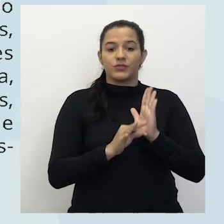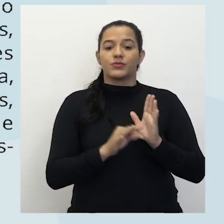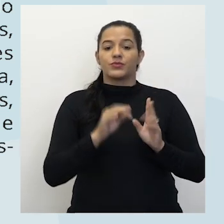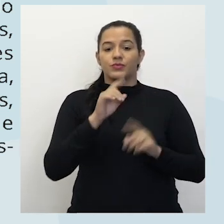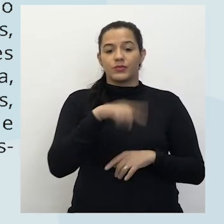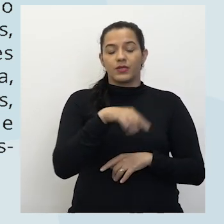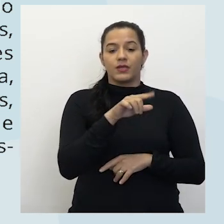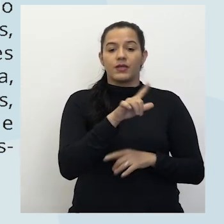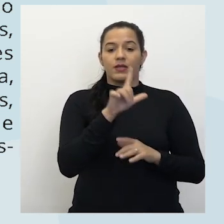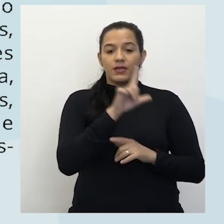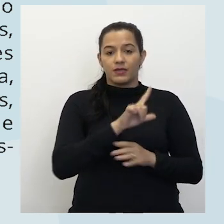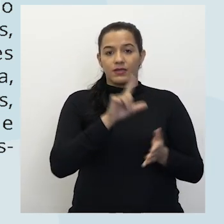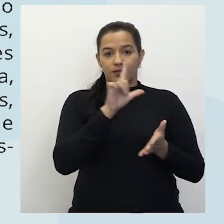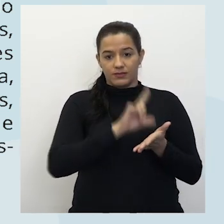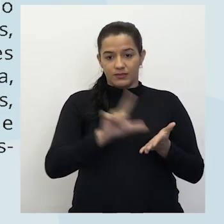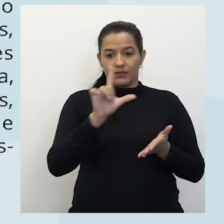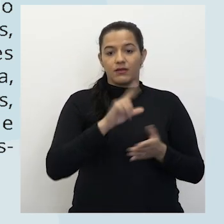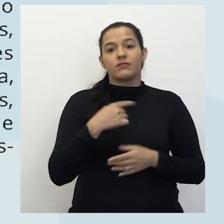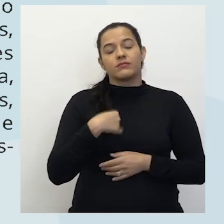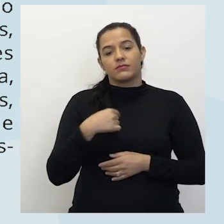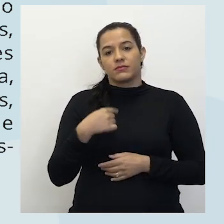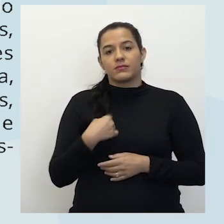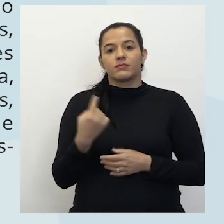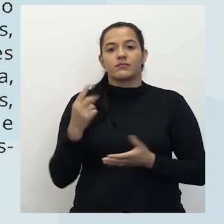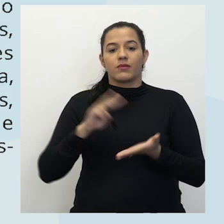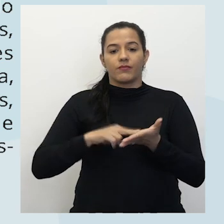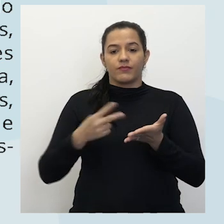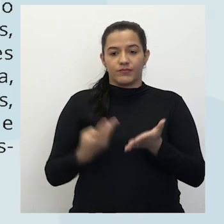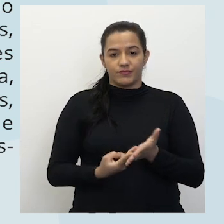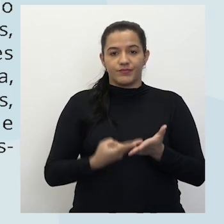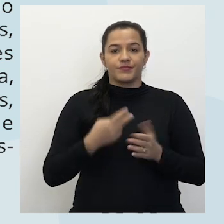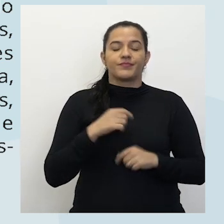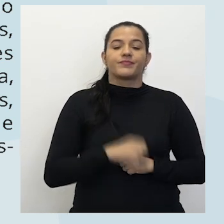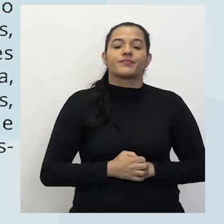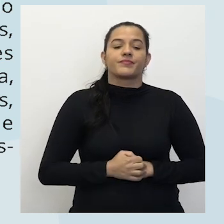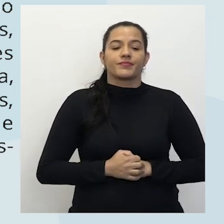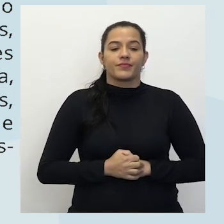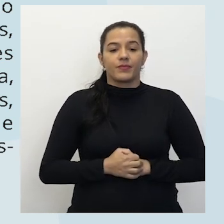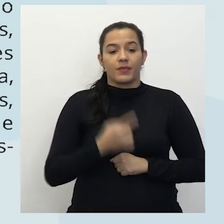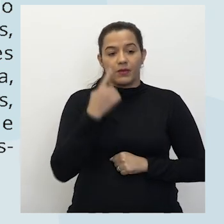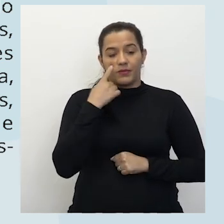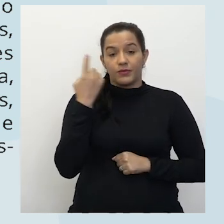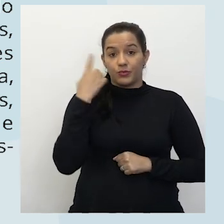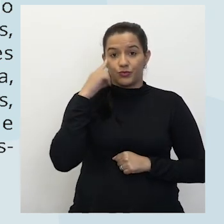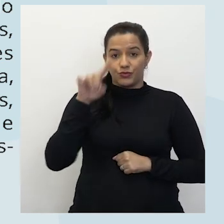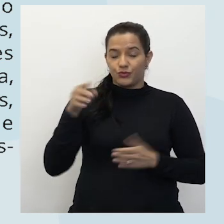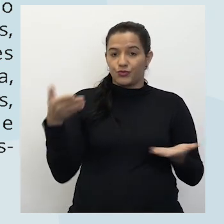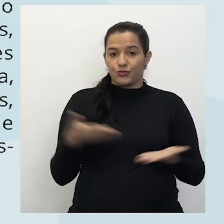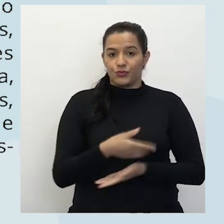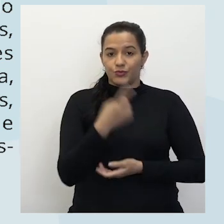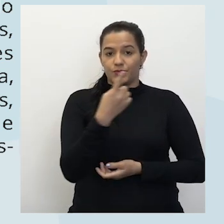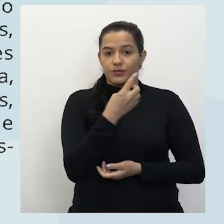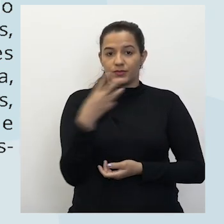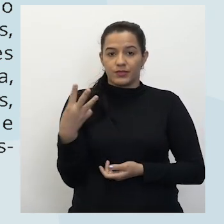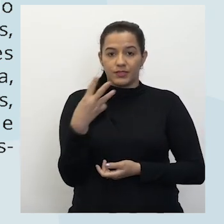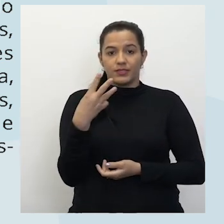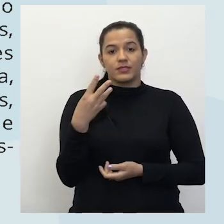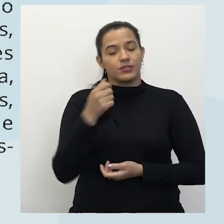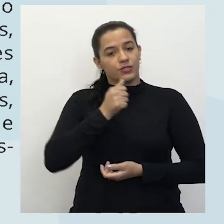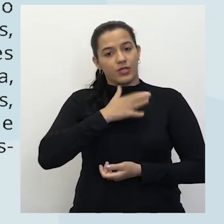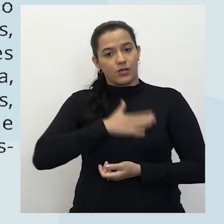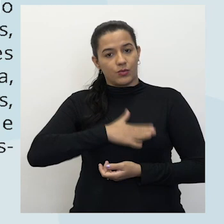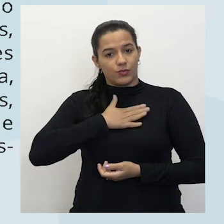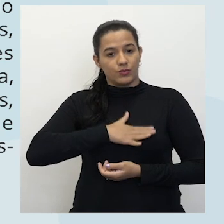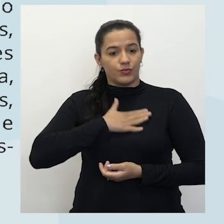a data também, né? Você gosta disso, dia 13 de agosto. Coloca aí, olha, é isso aí. Comparação de textos literários, sem limites para